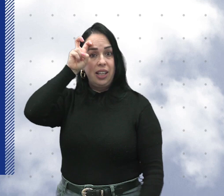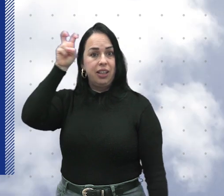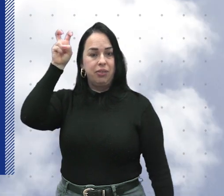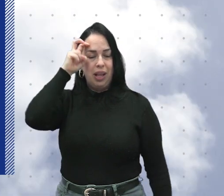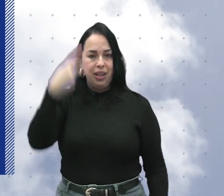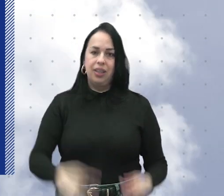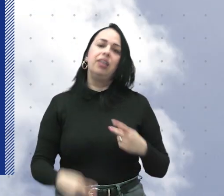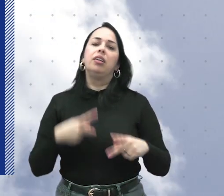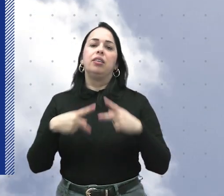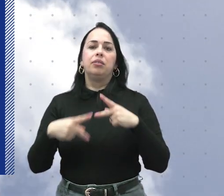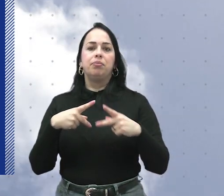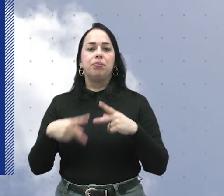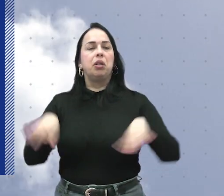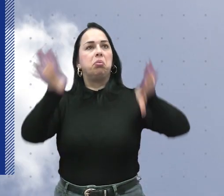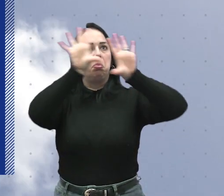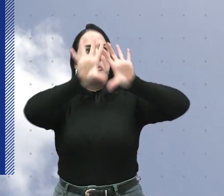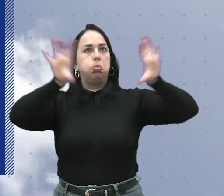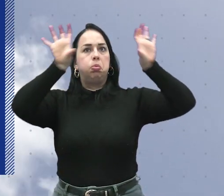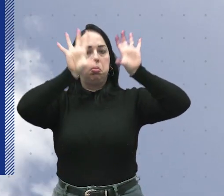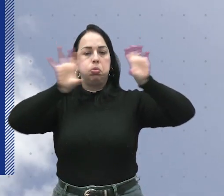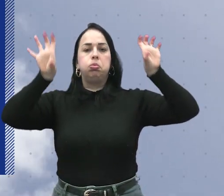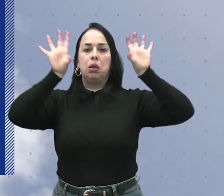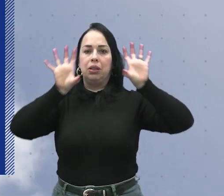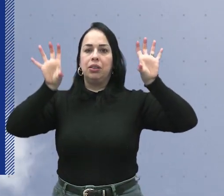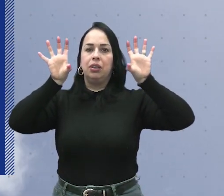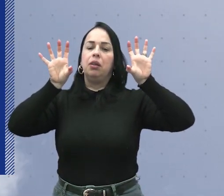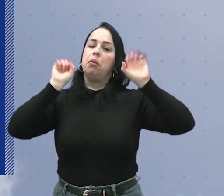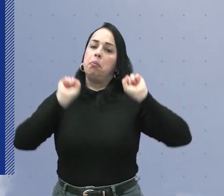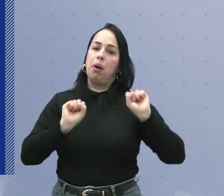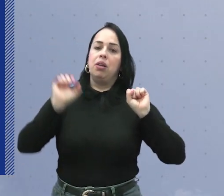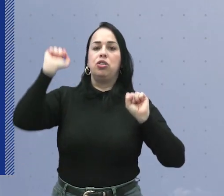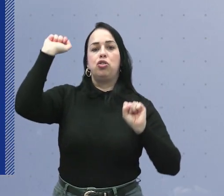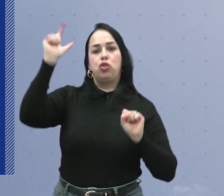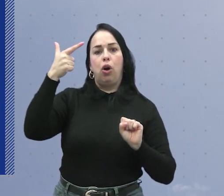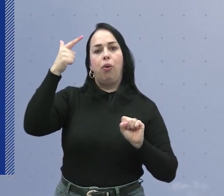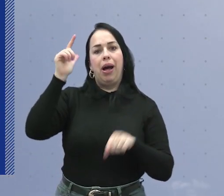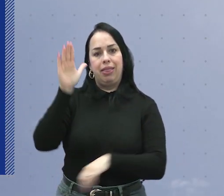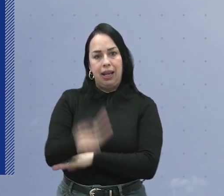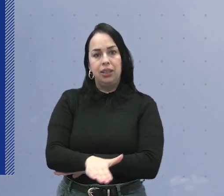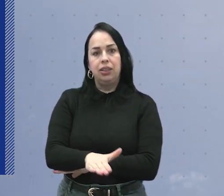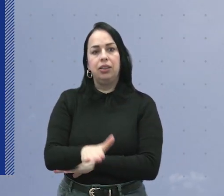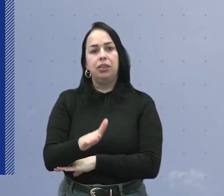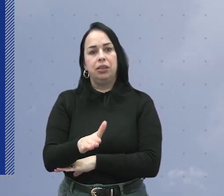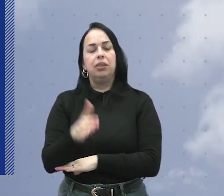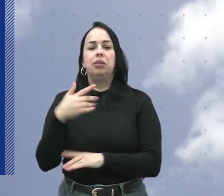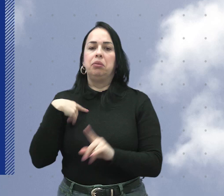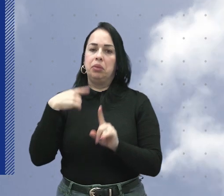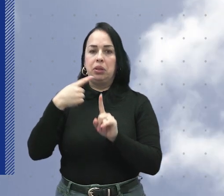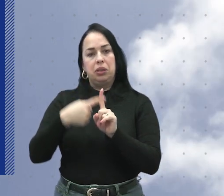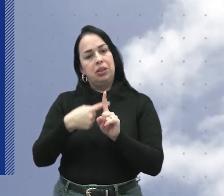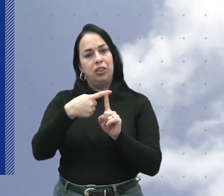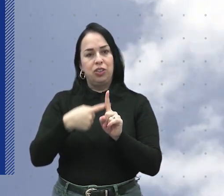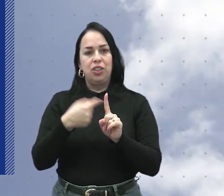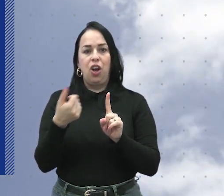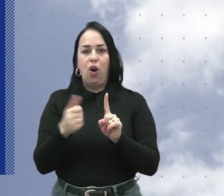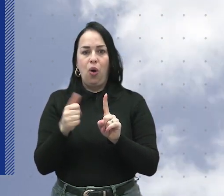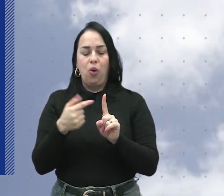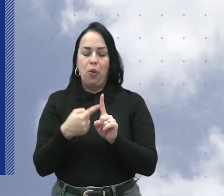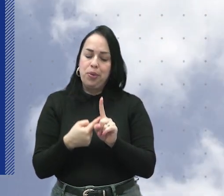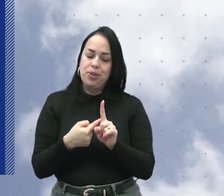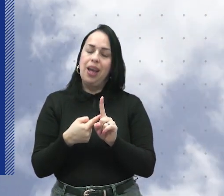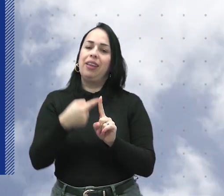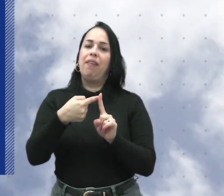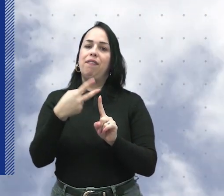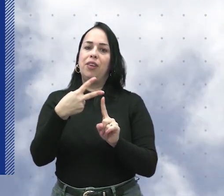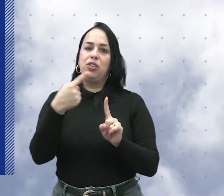São José dos Campos indica muitas nuvens com aberturas de sol durante a tarde. As temperaturas ficam entre 11